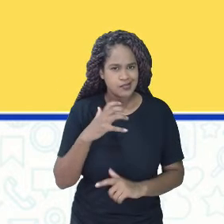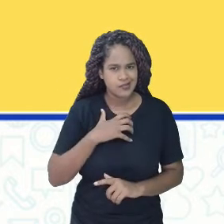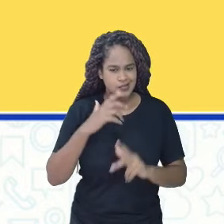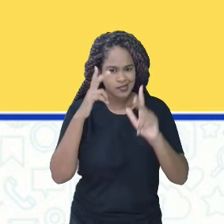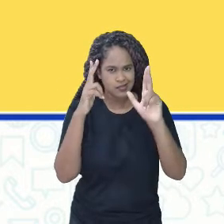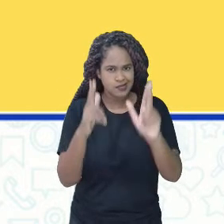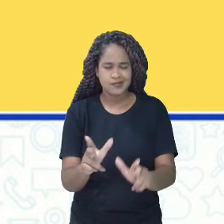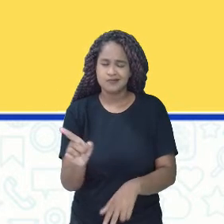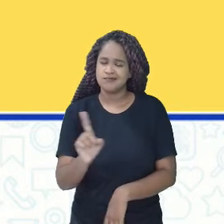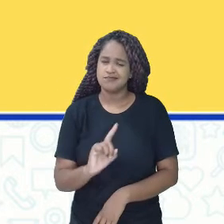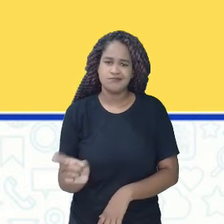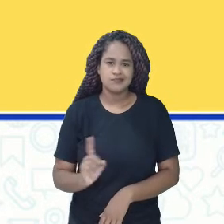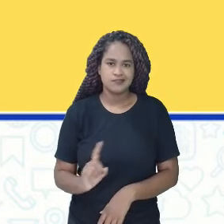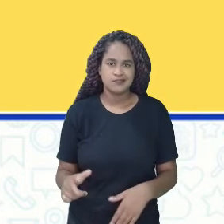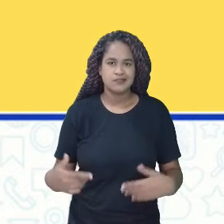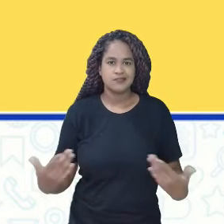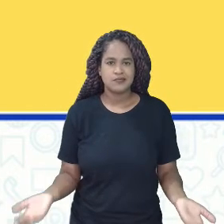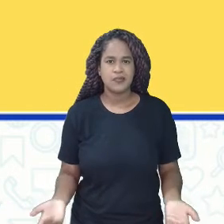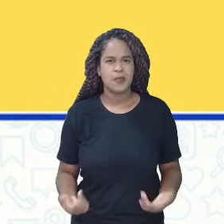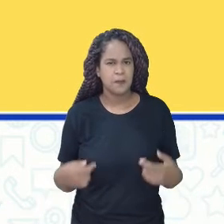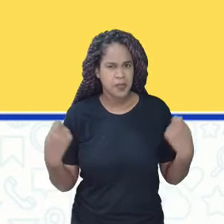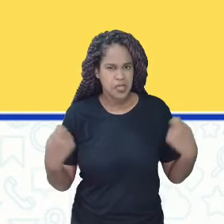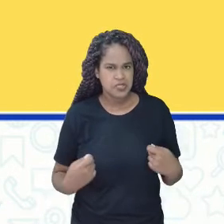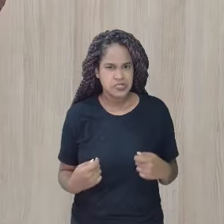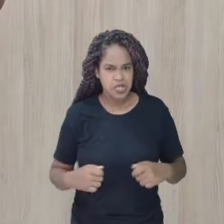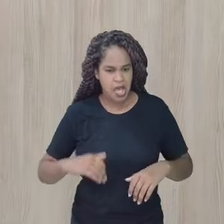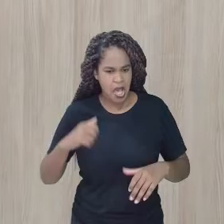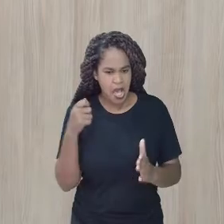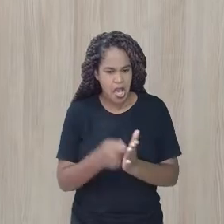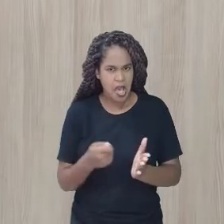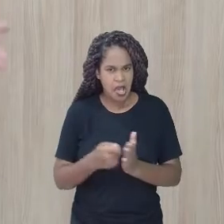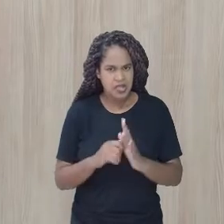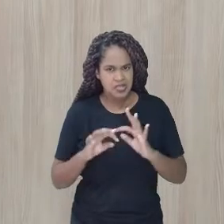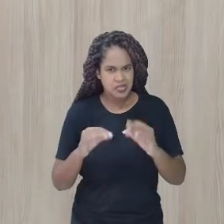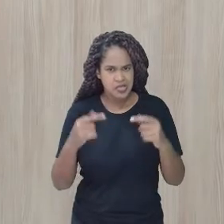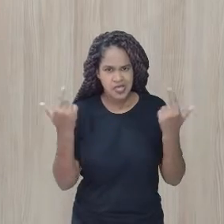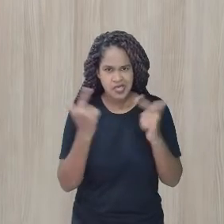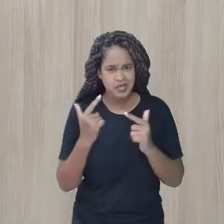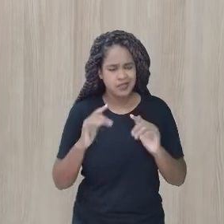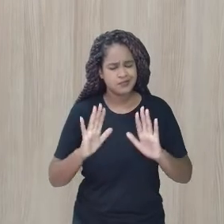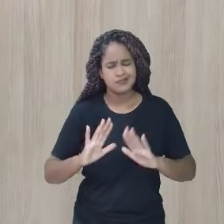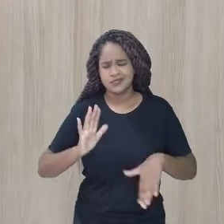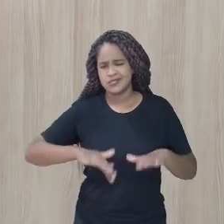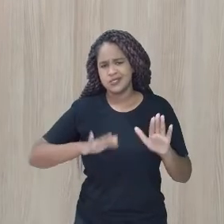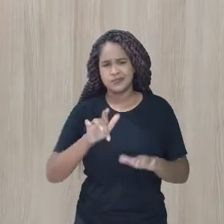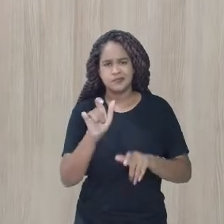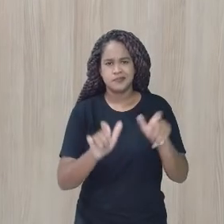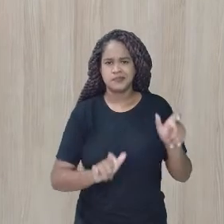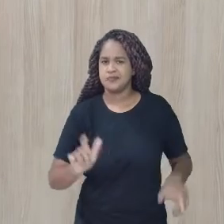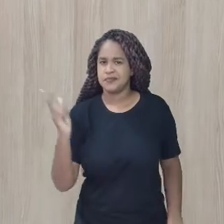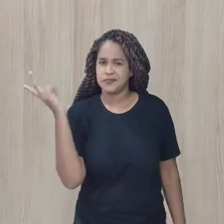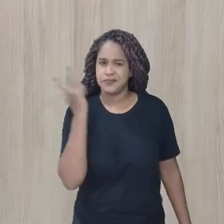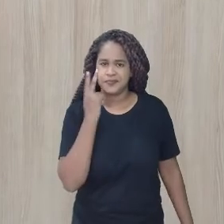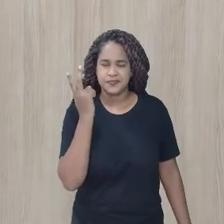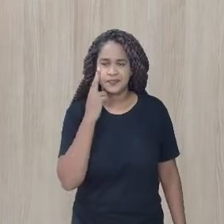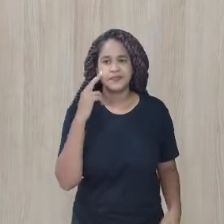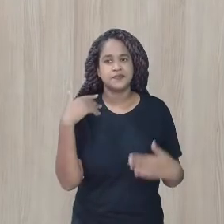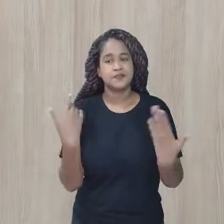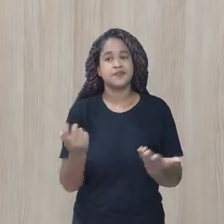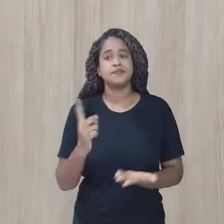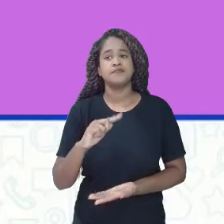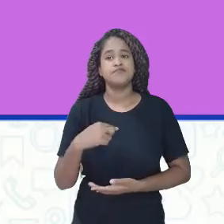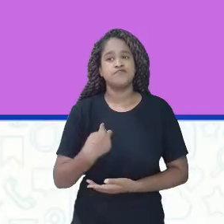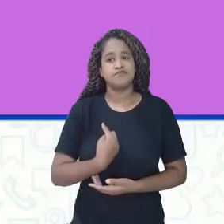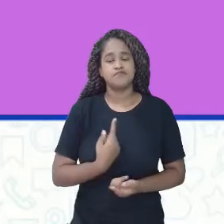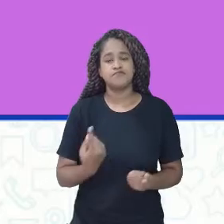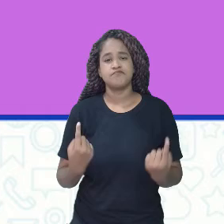uma determinada piada. E nem tem que achar graça. Uns acham, outros não acham. Então, isso é normal. Somos